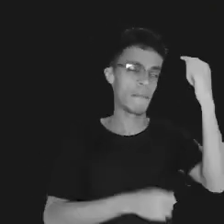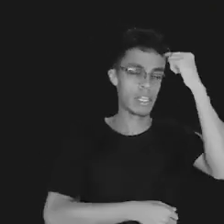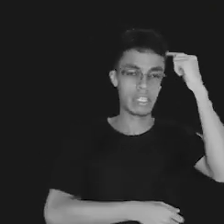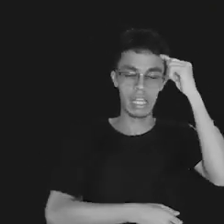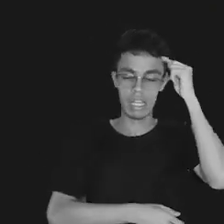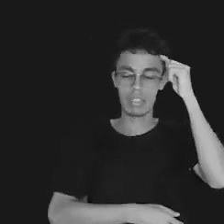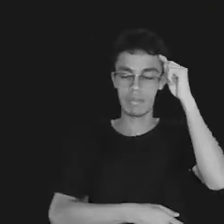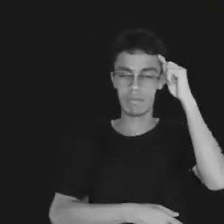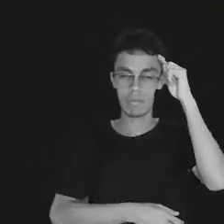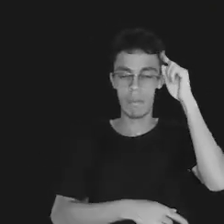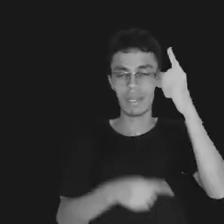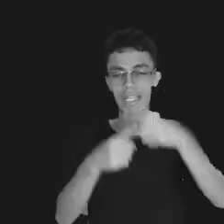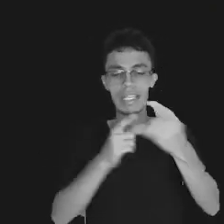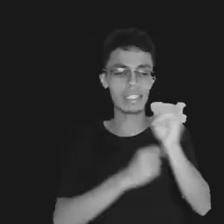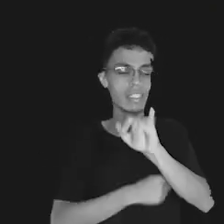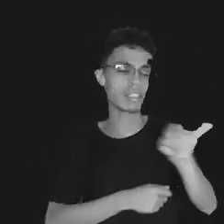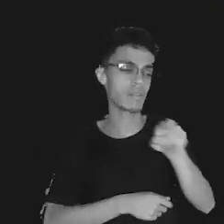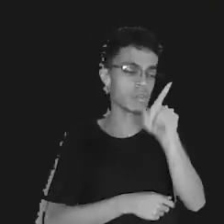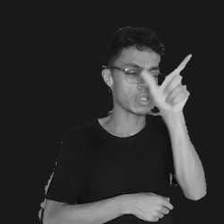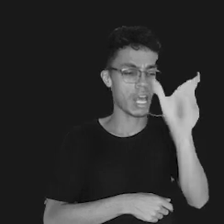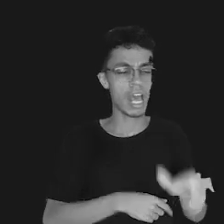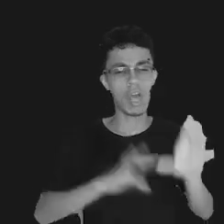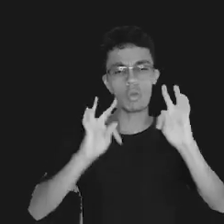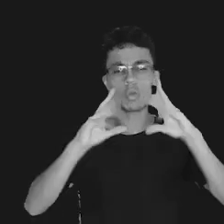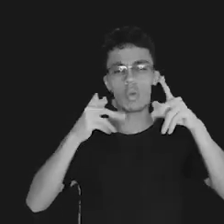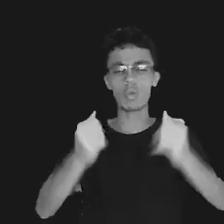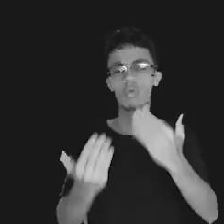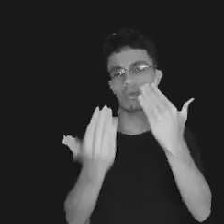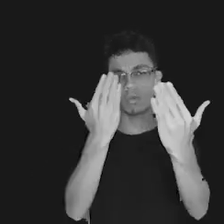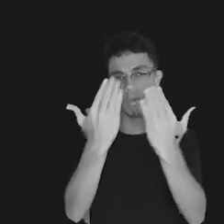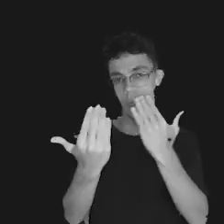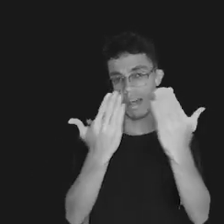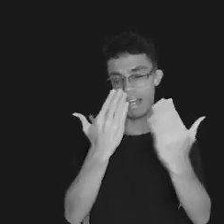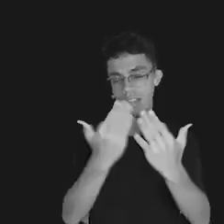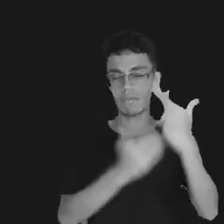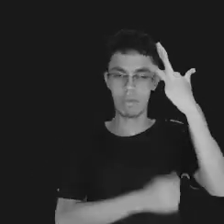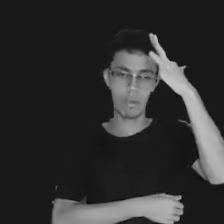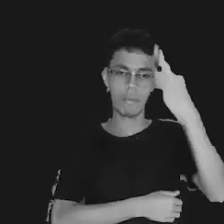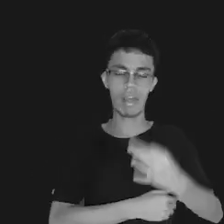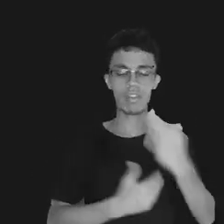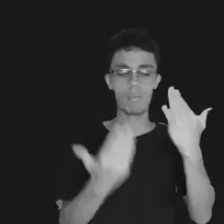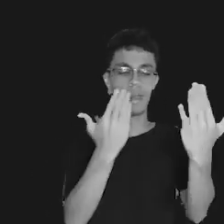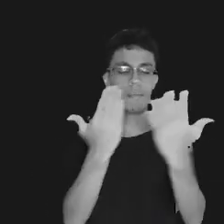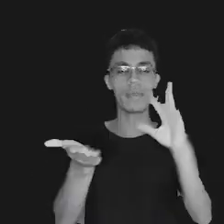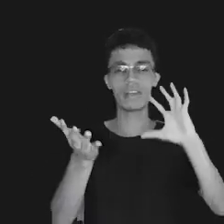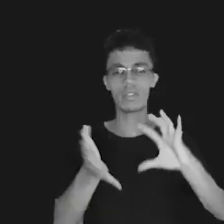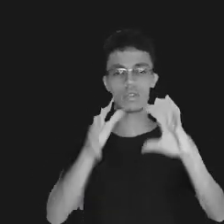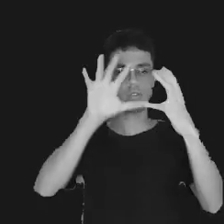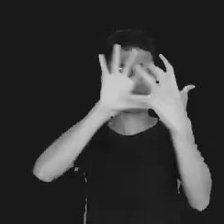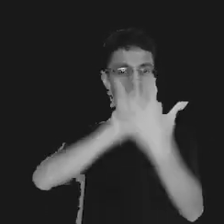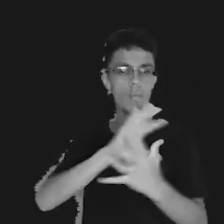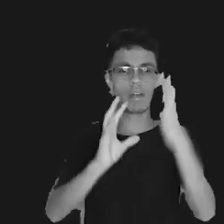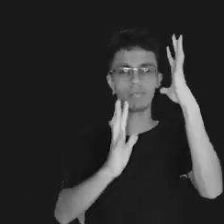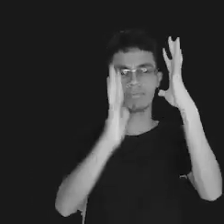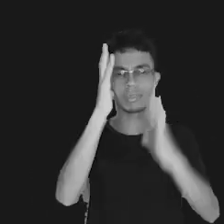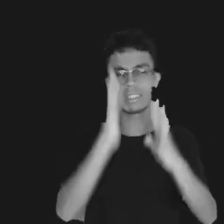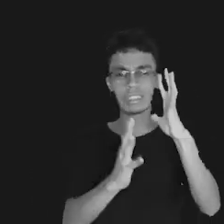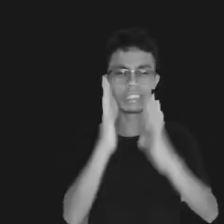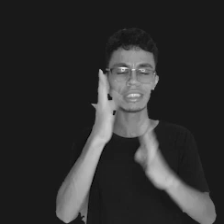pensado, porque se você... Porque tudo que se compara se entende e se transforma em conflito